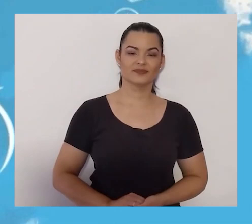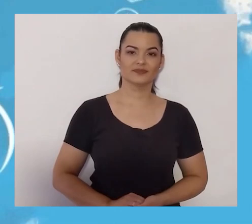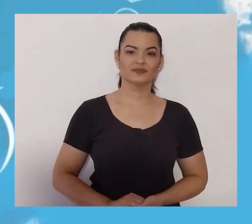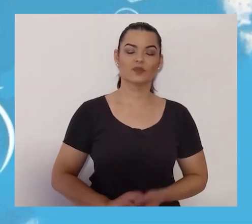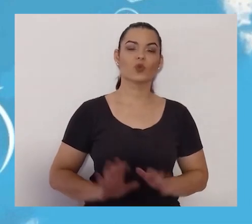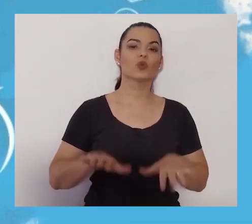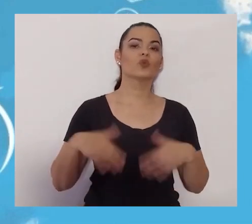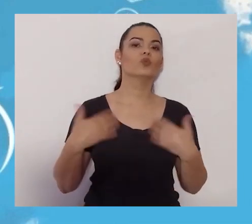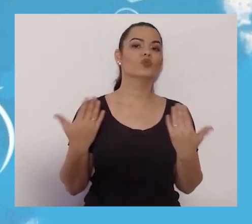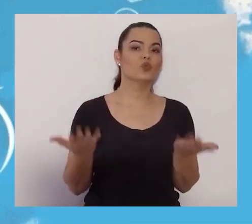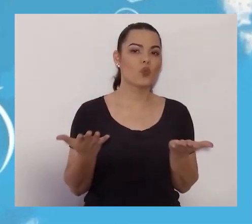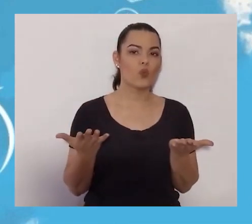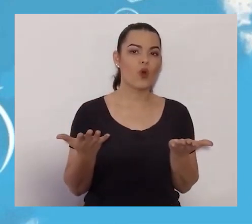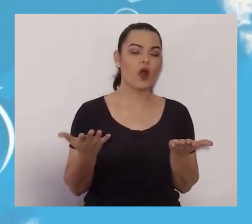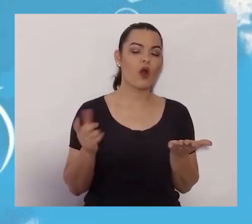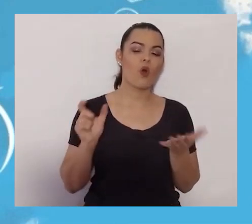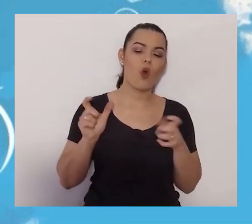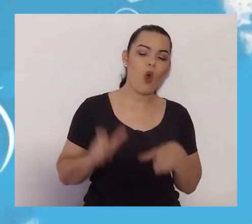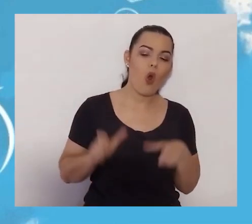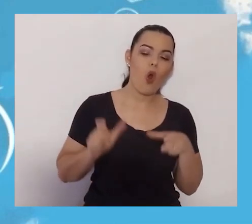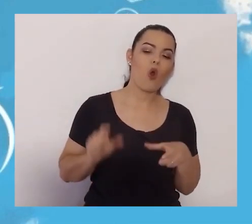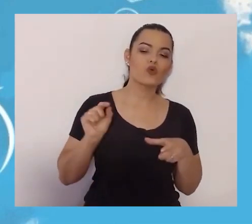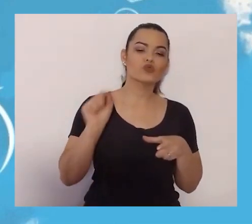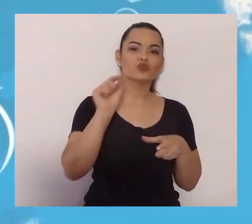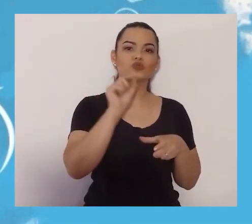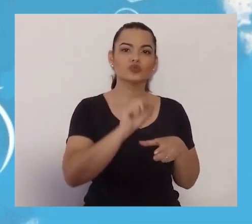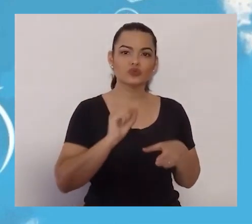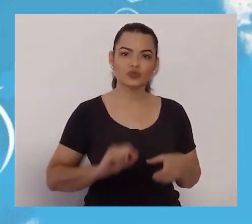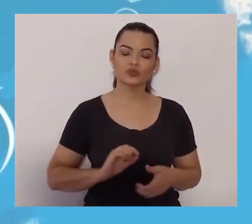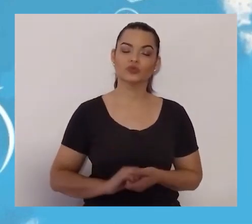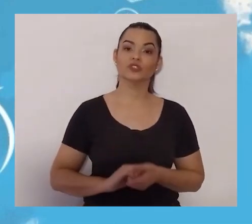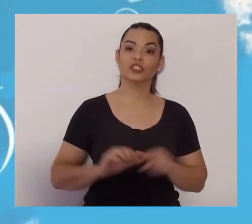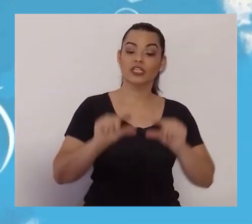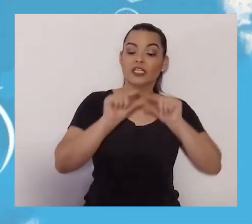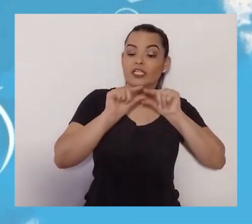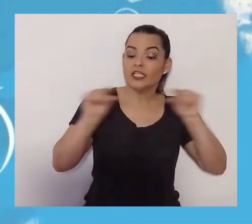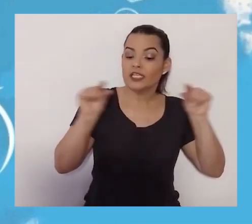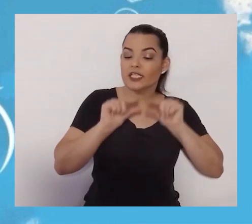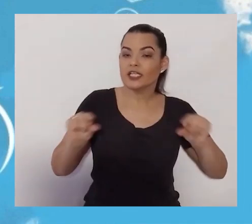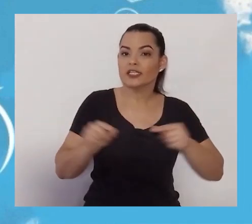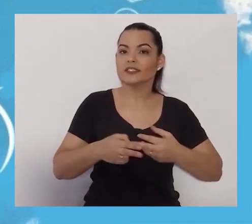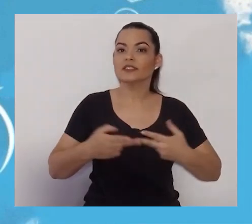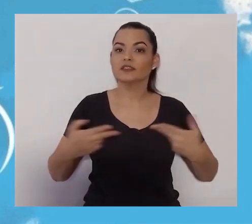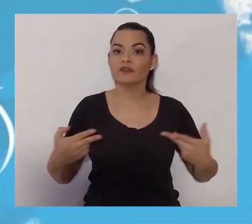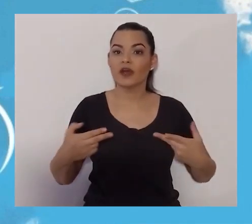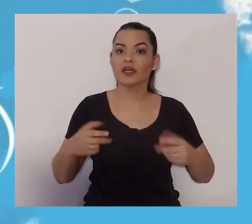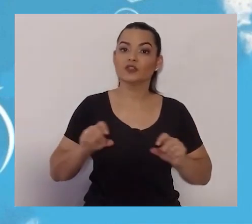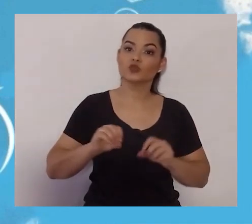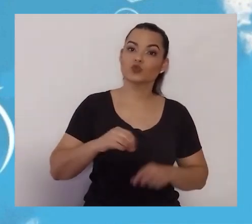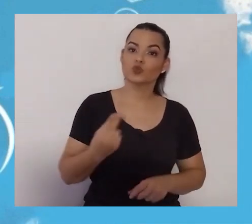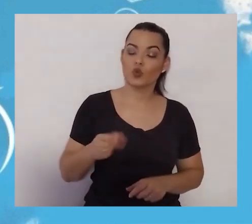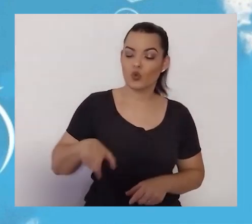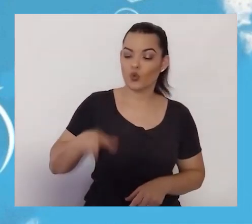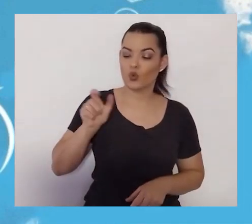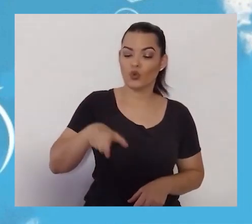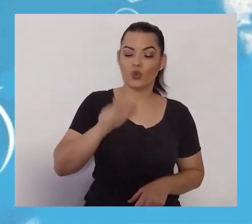Em quais, porque é mais de uma, em quais linhas, em quais